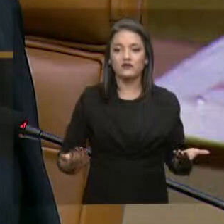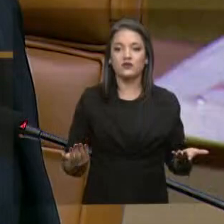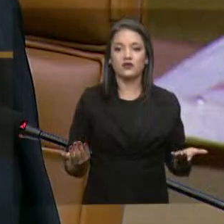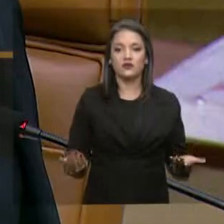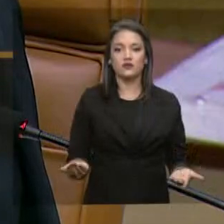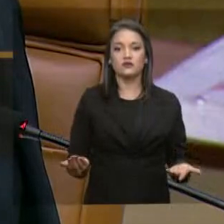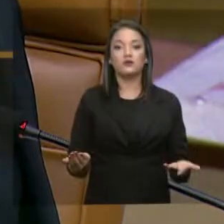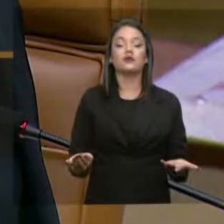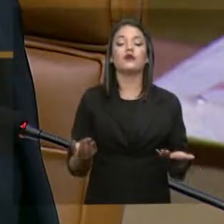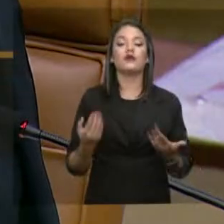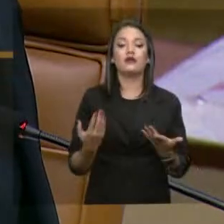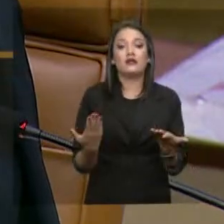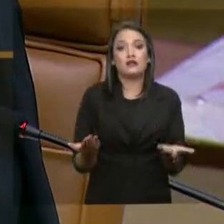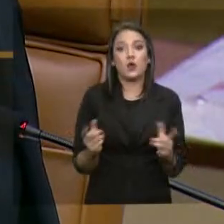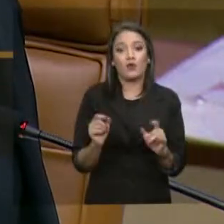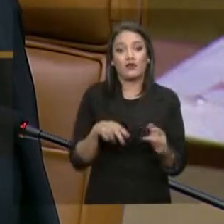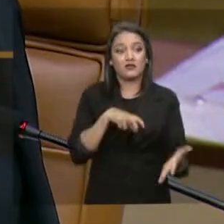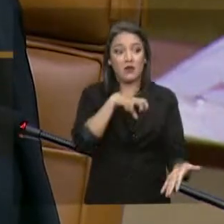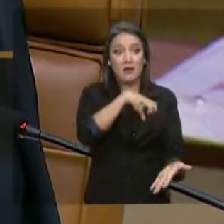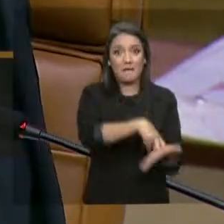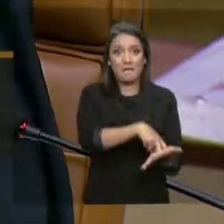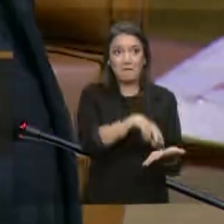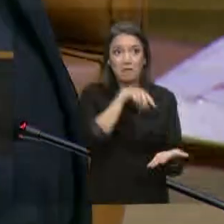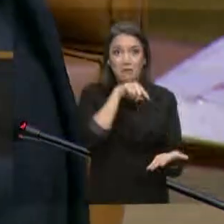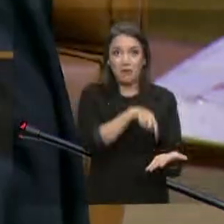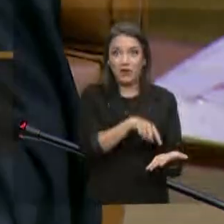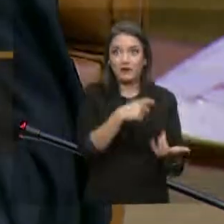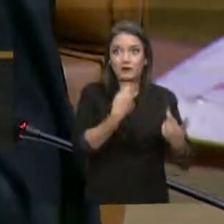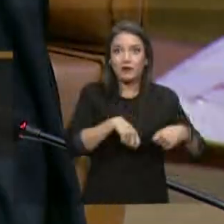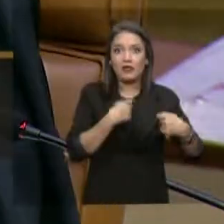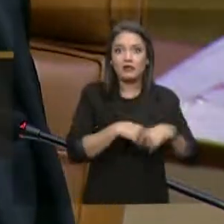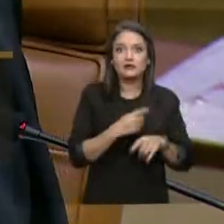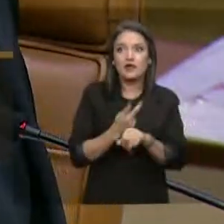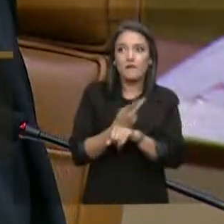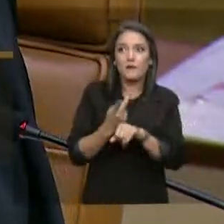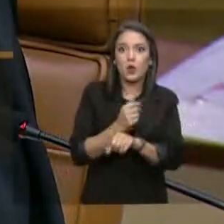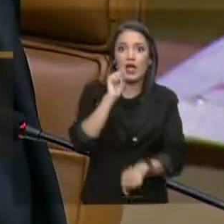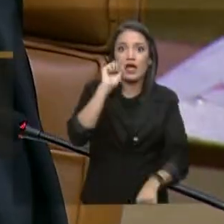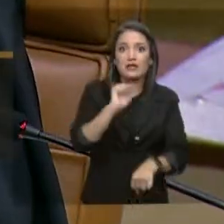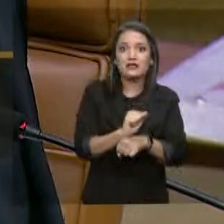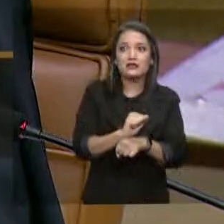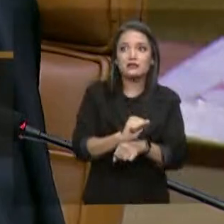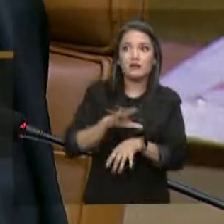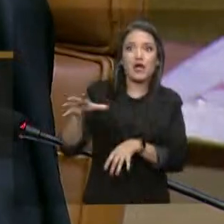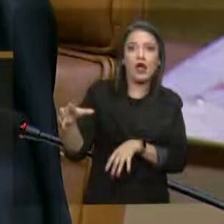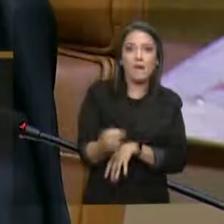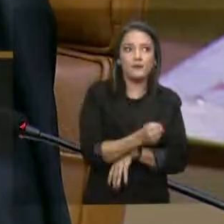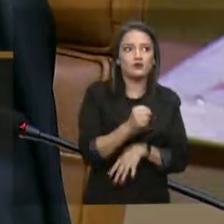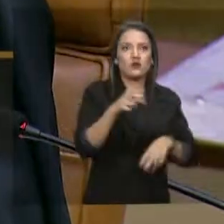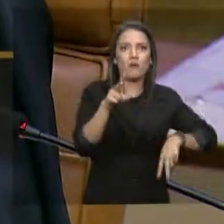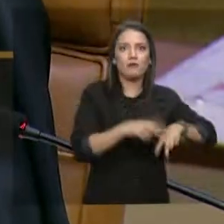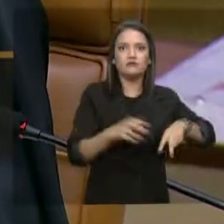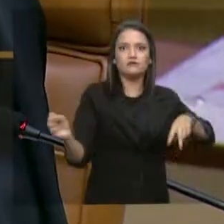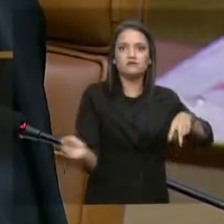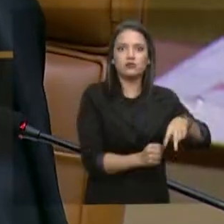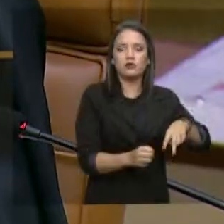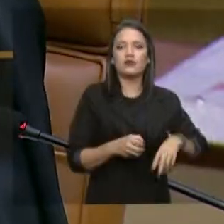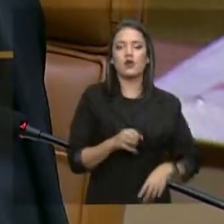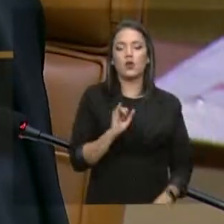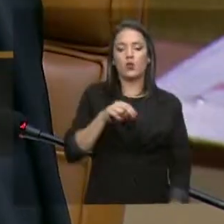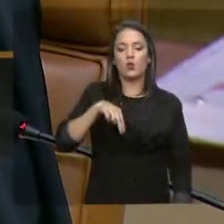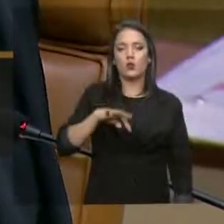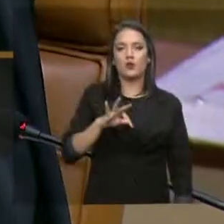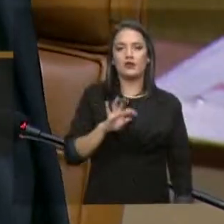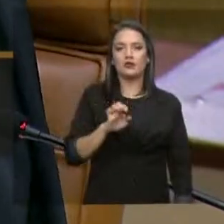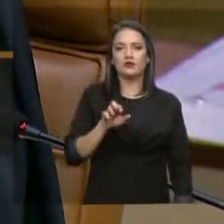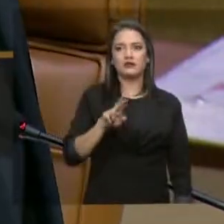cumprimento da pena dependia de sua captura. A Interpol emitiu um mandado de busca